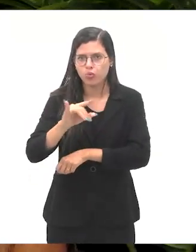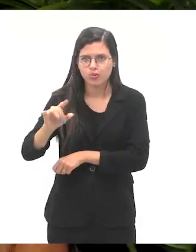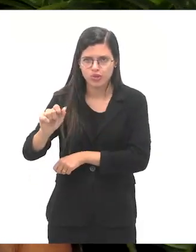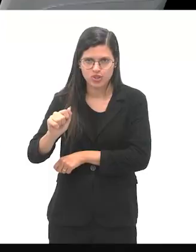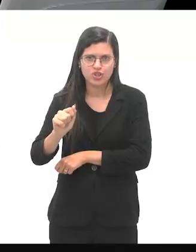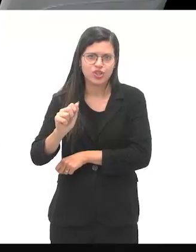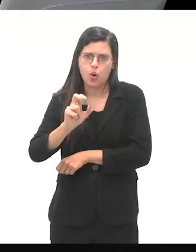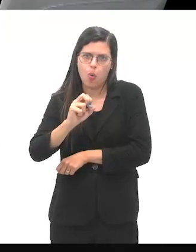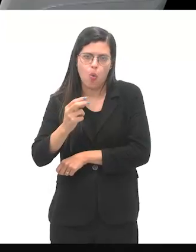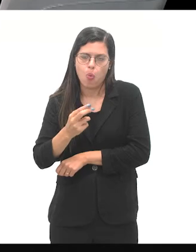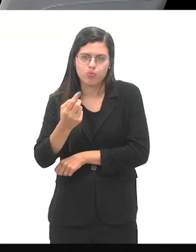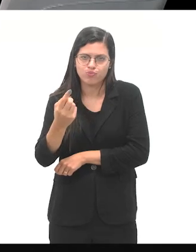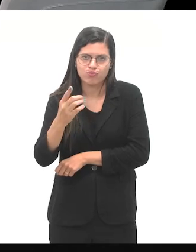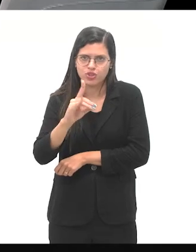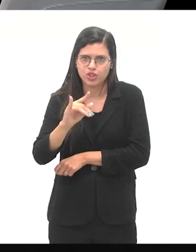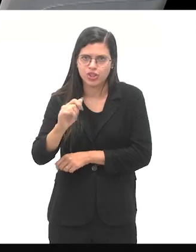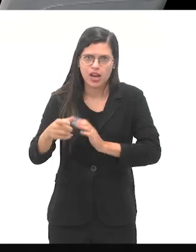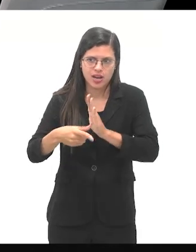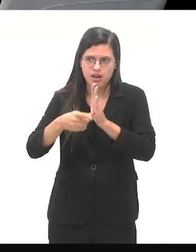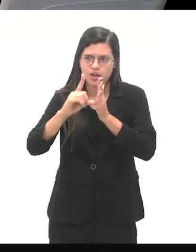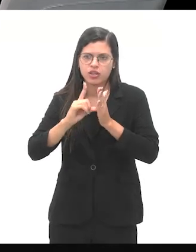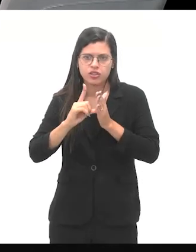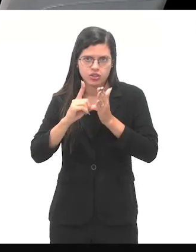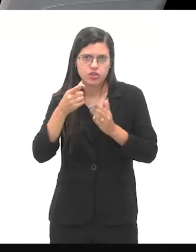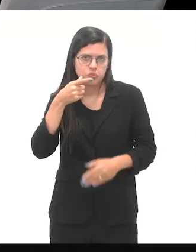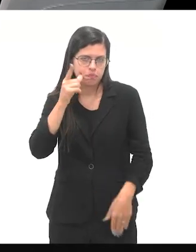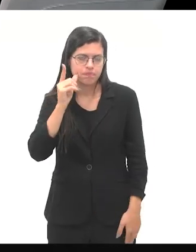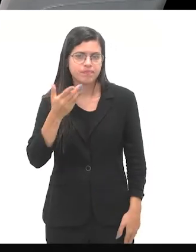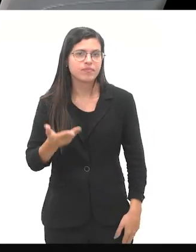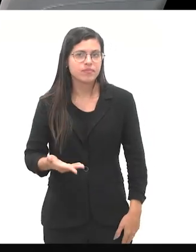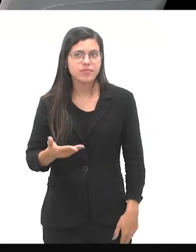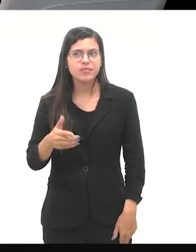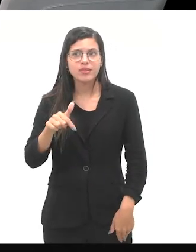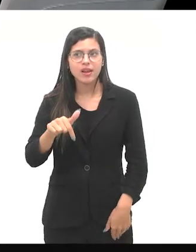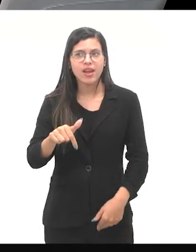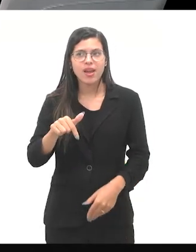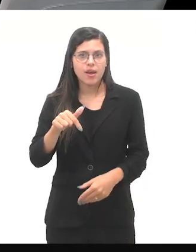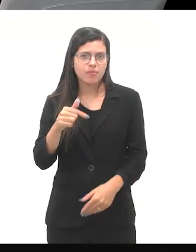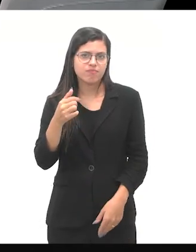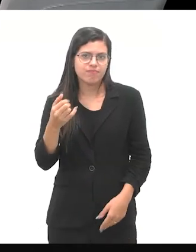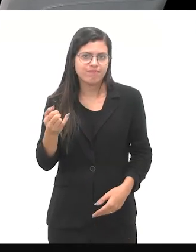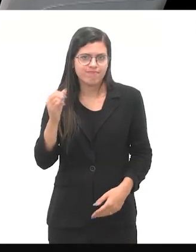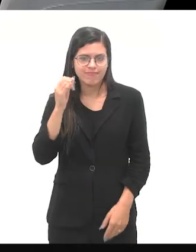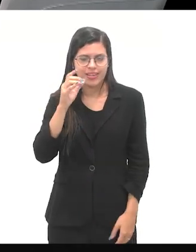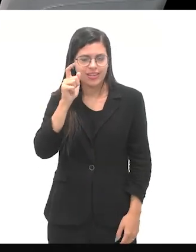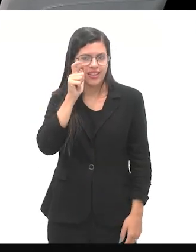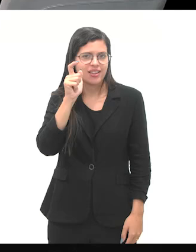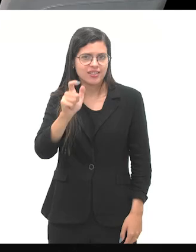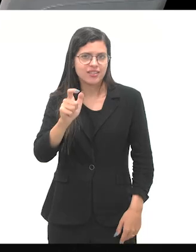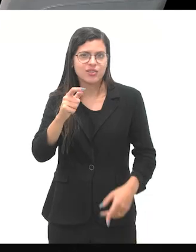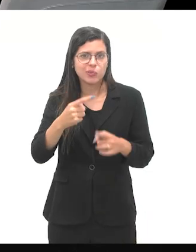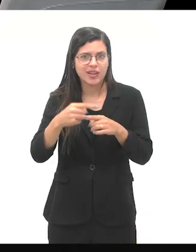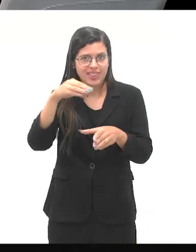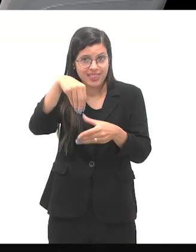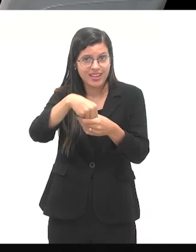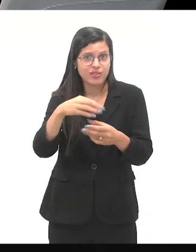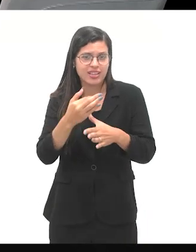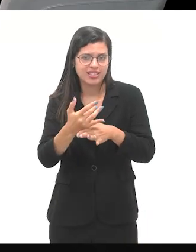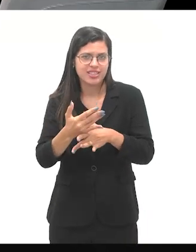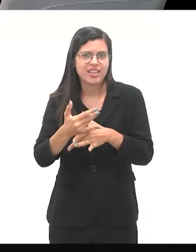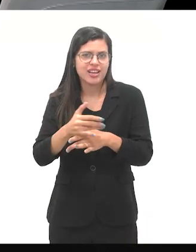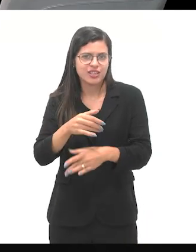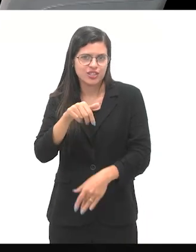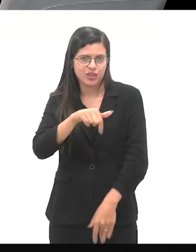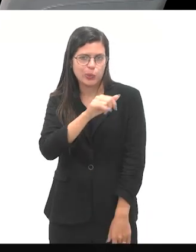máximo ali no dia anterior. É uma prática de fato artesanal dentro de uma metrópole, como eu comentei anteriormente aqui do Rio de Janeiro.